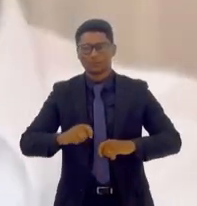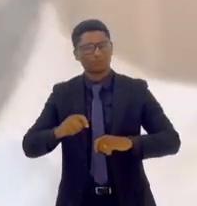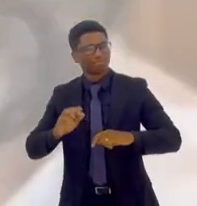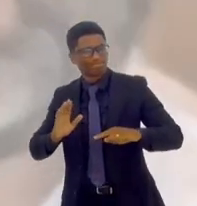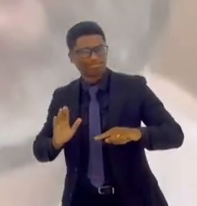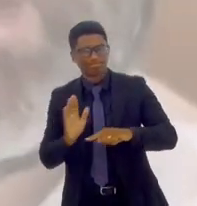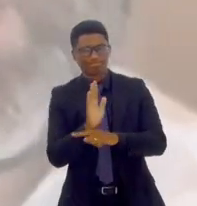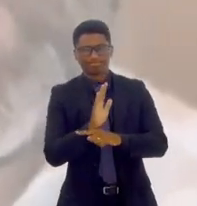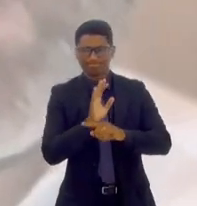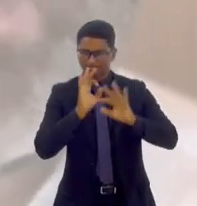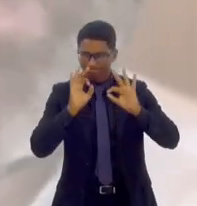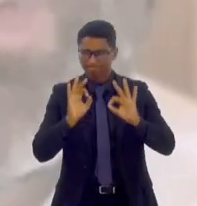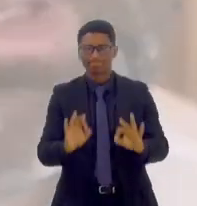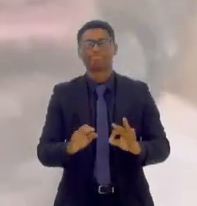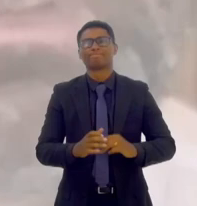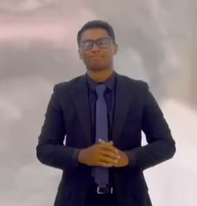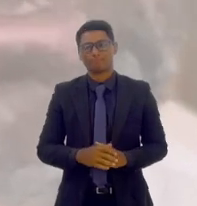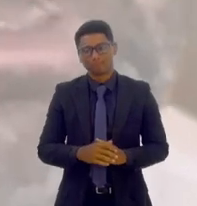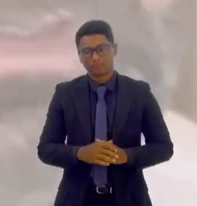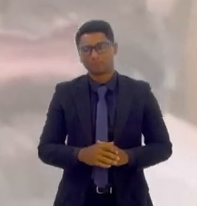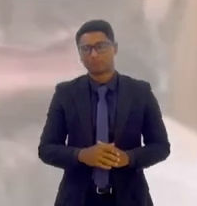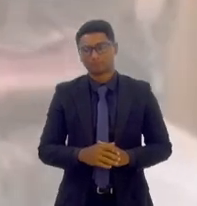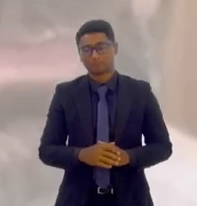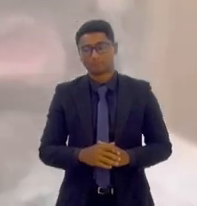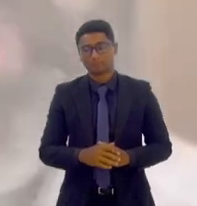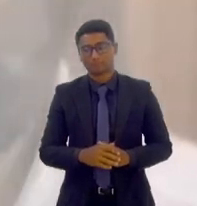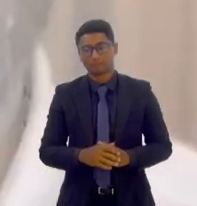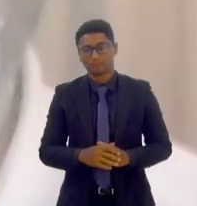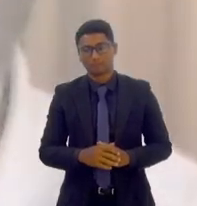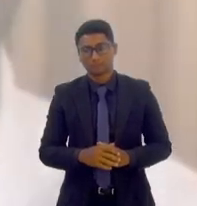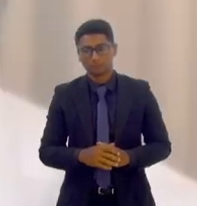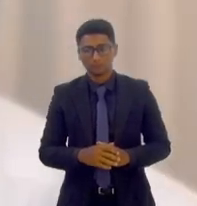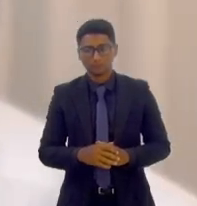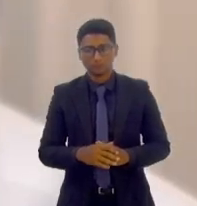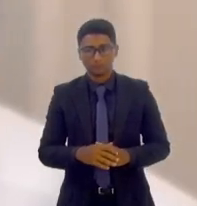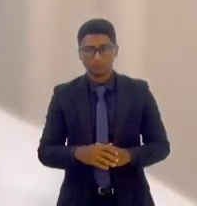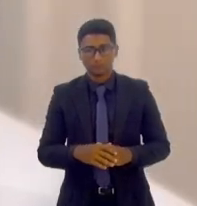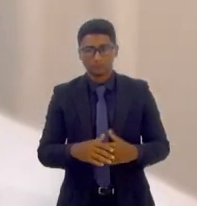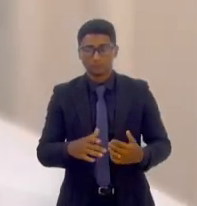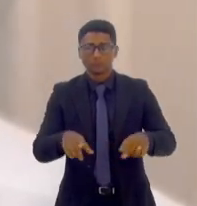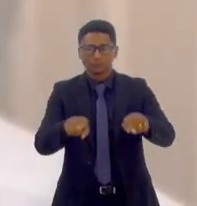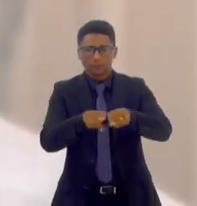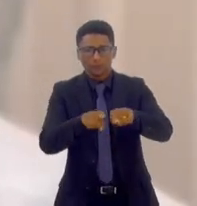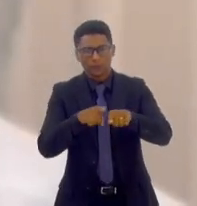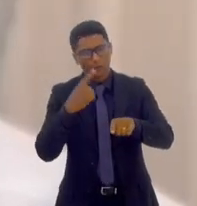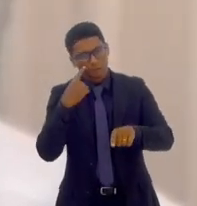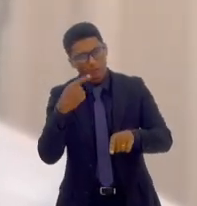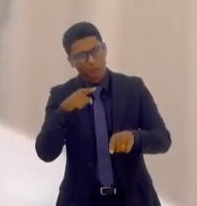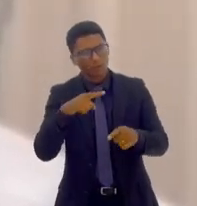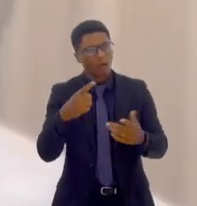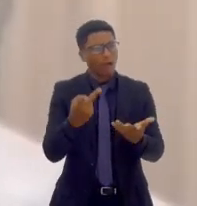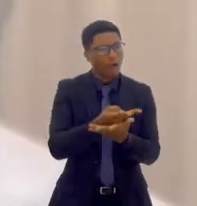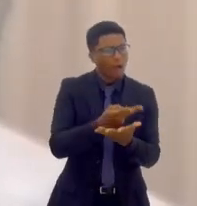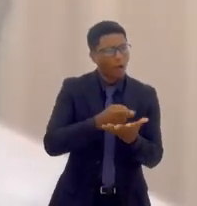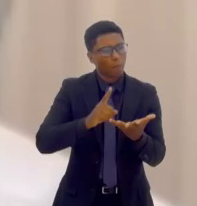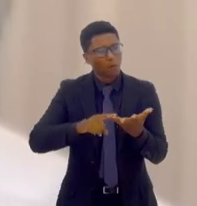de ajudar na formação, de criticar, obviamente, de forma